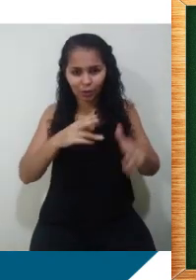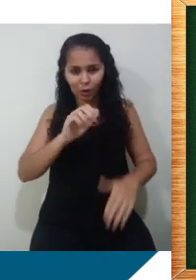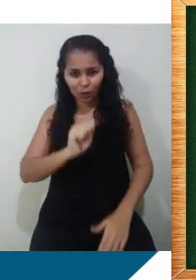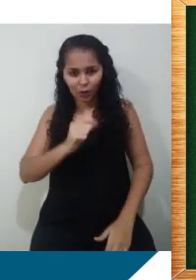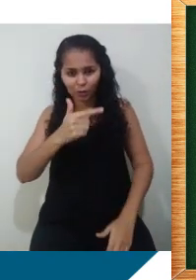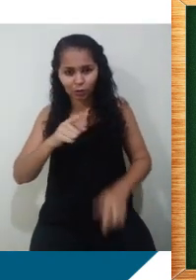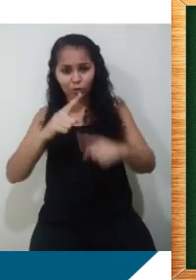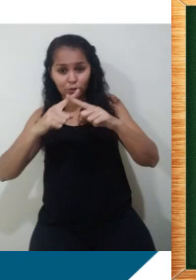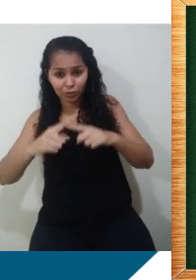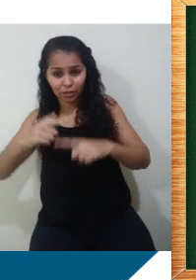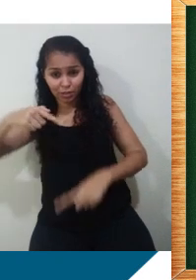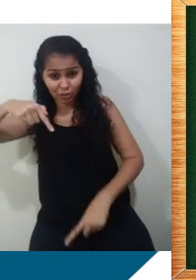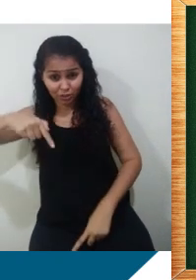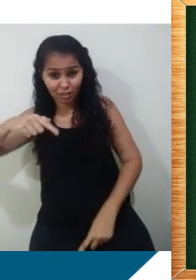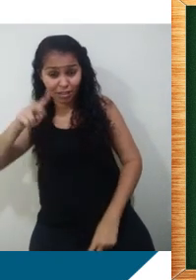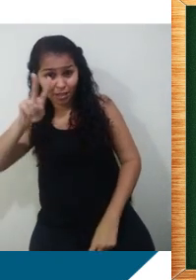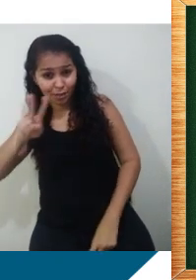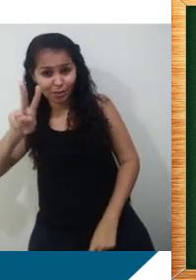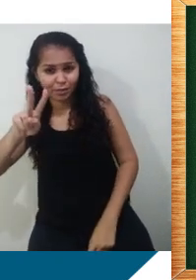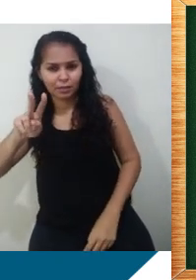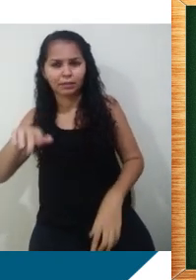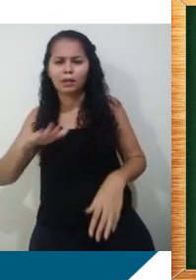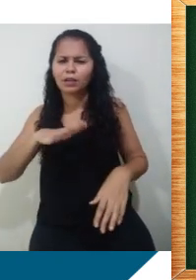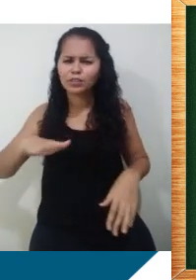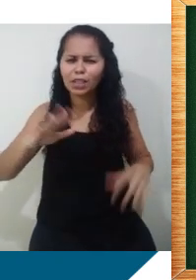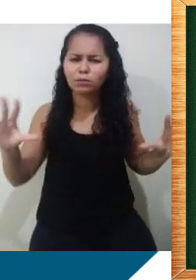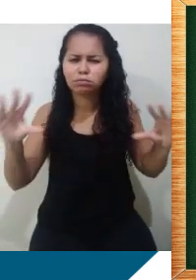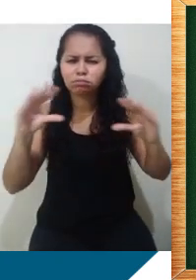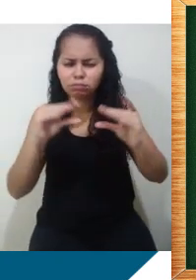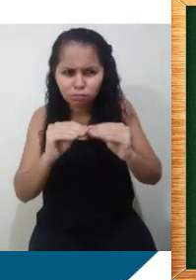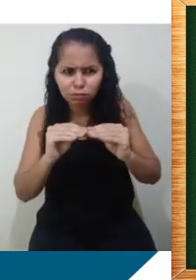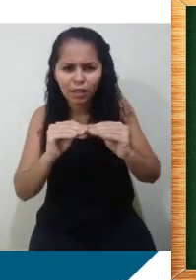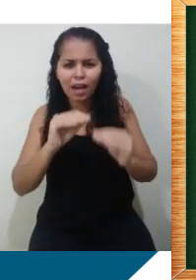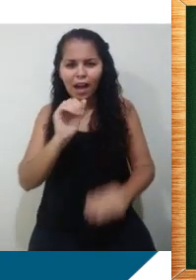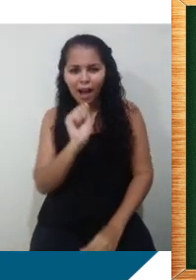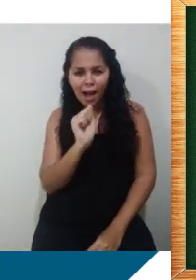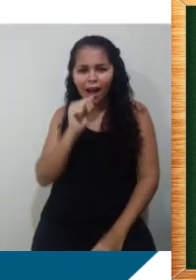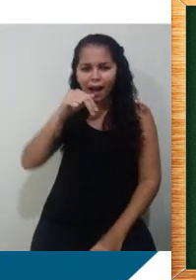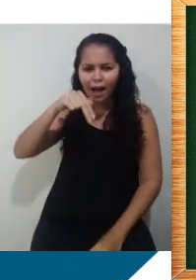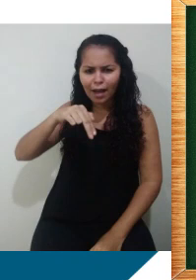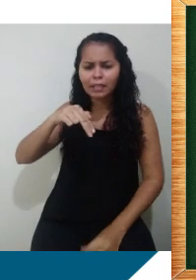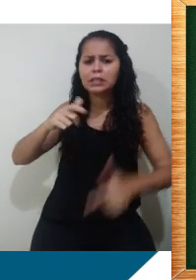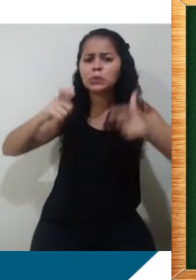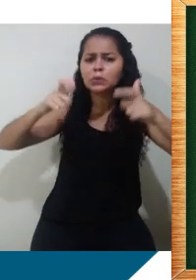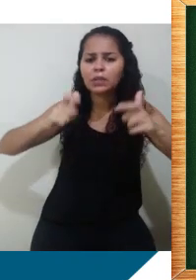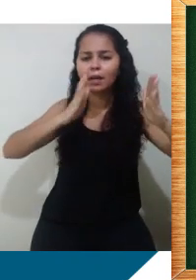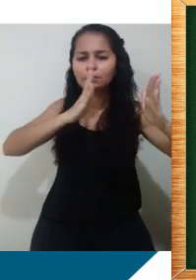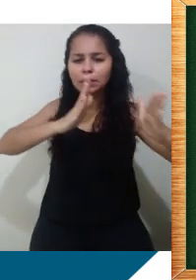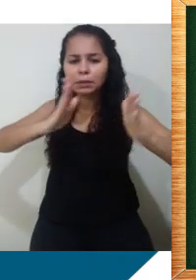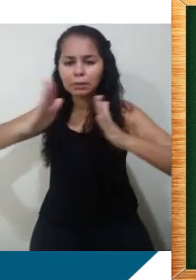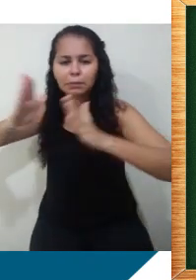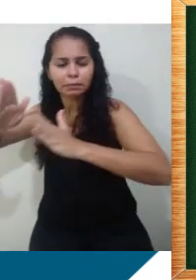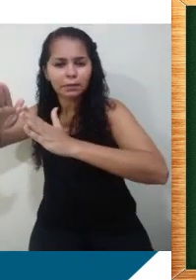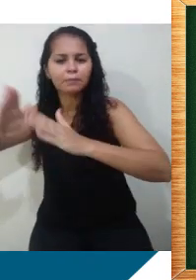Vamos generalizar esta expressão, tomando a N, onde N é a posição do termo que eu vou,